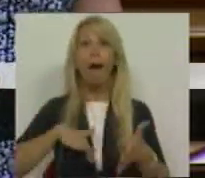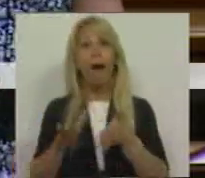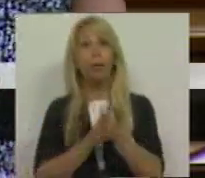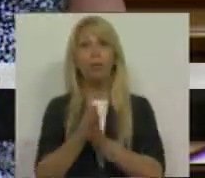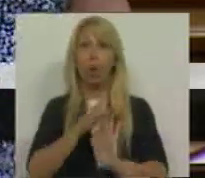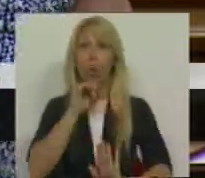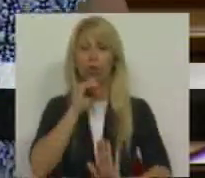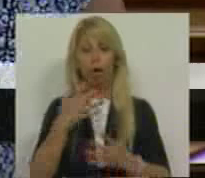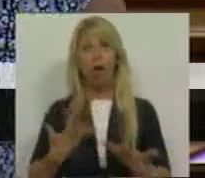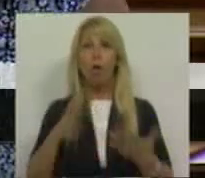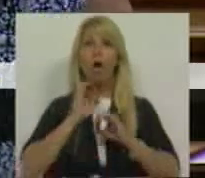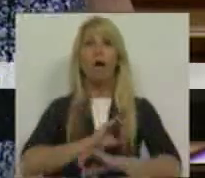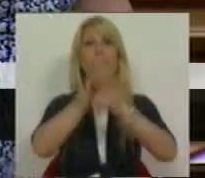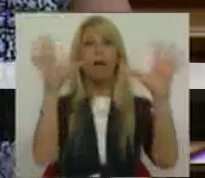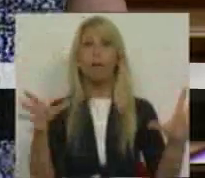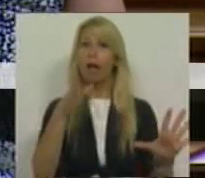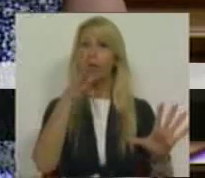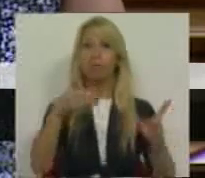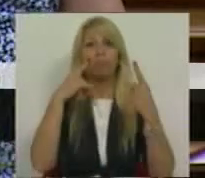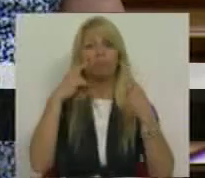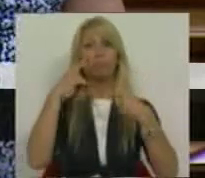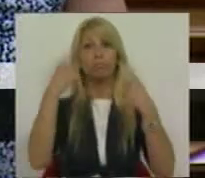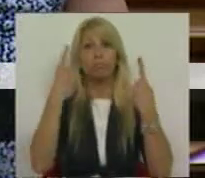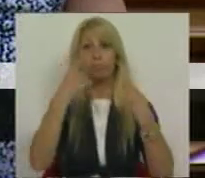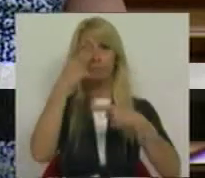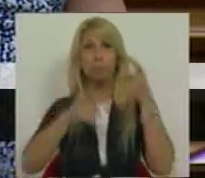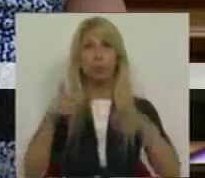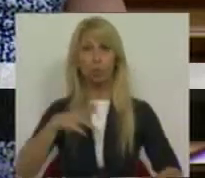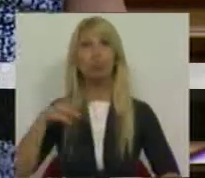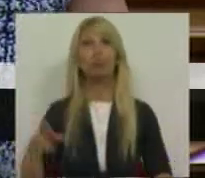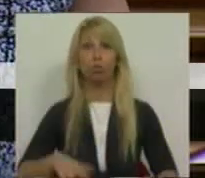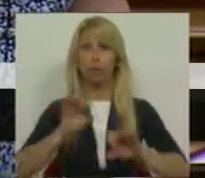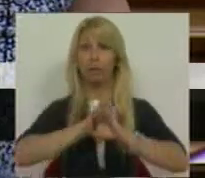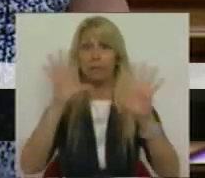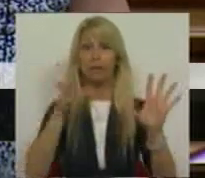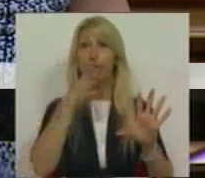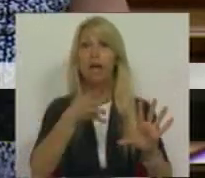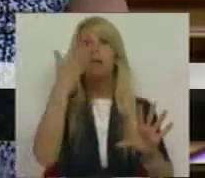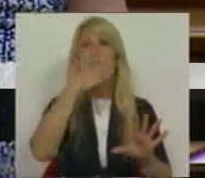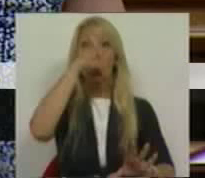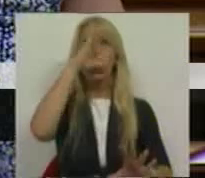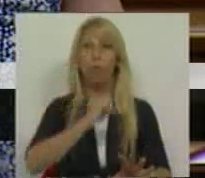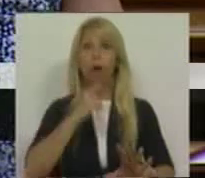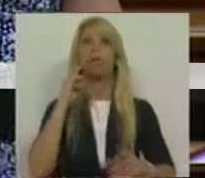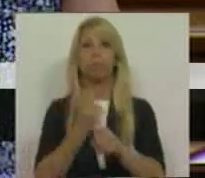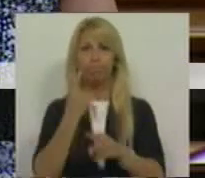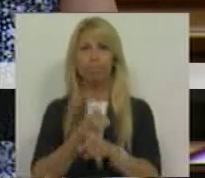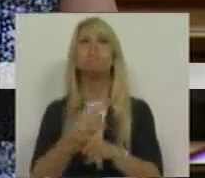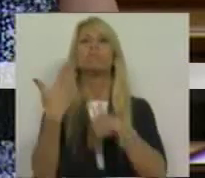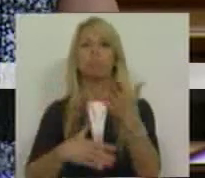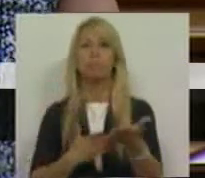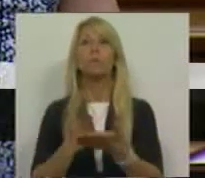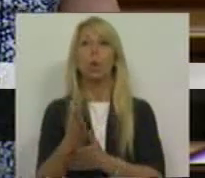oportunidade para esclarecer os portugueses se este Governo vai manter o seu compromisso de um corte